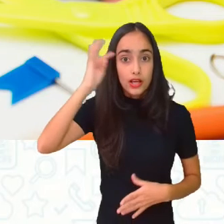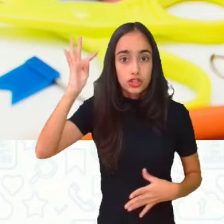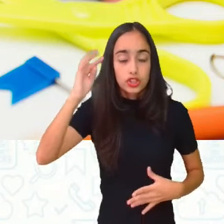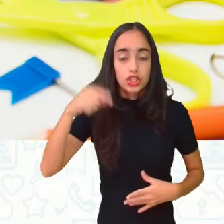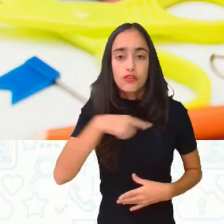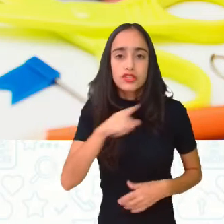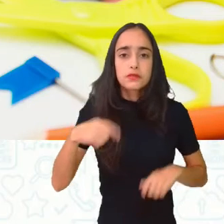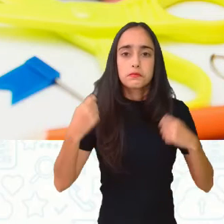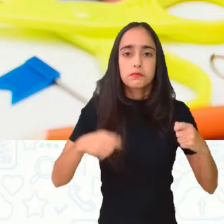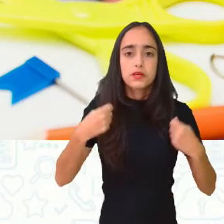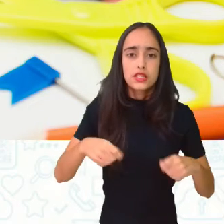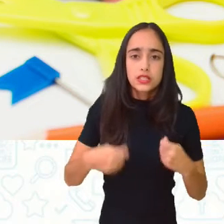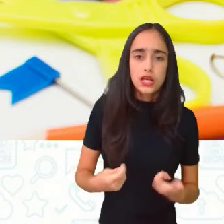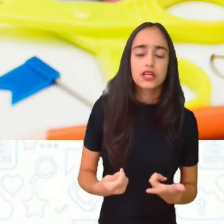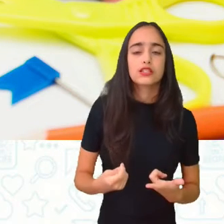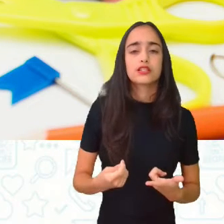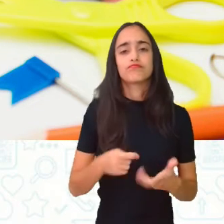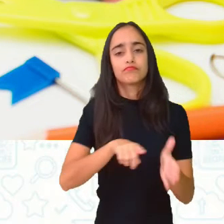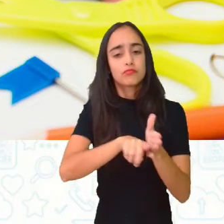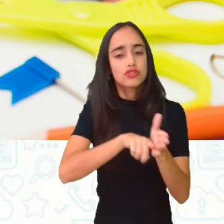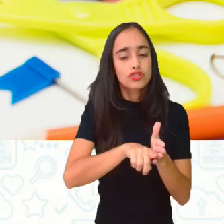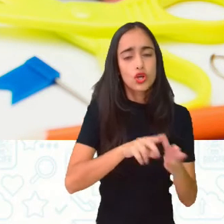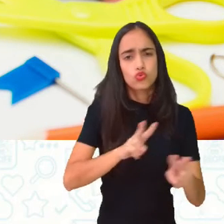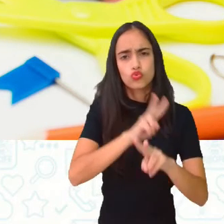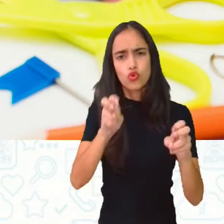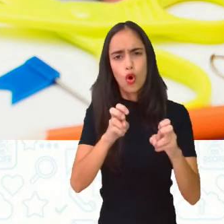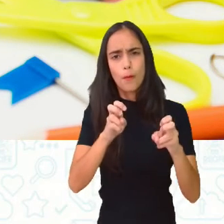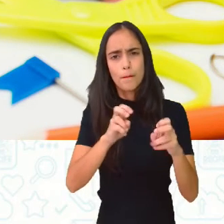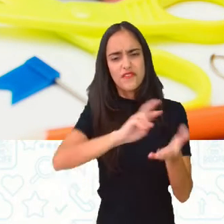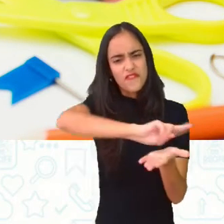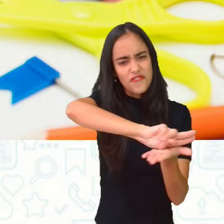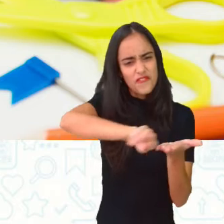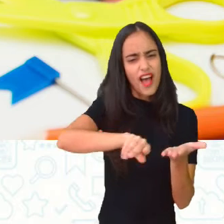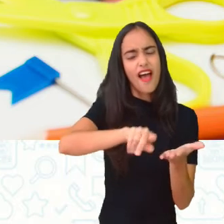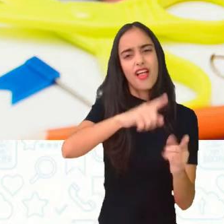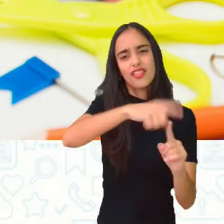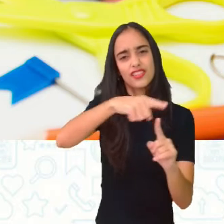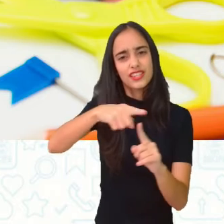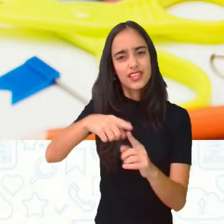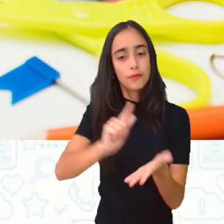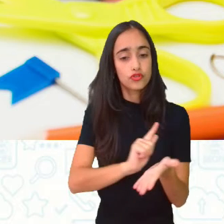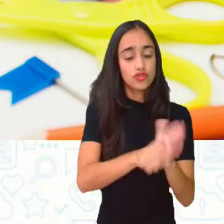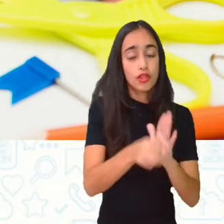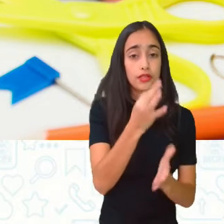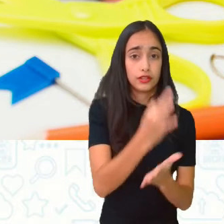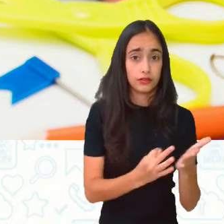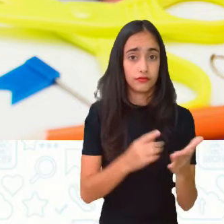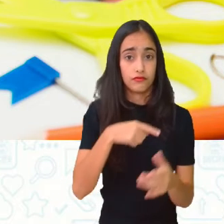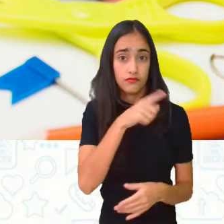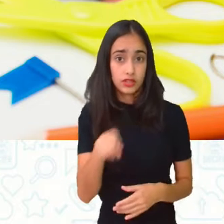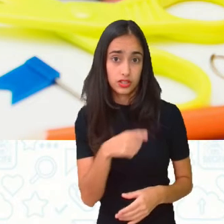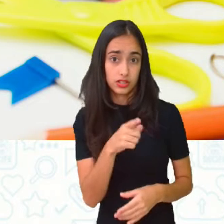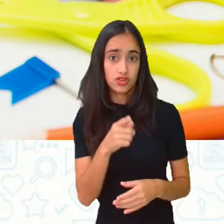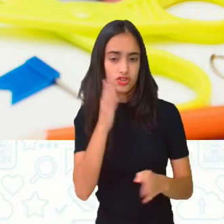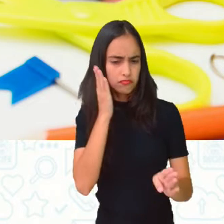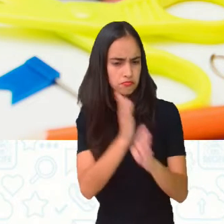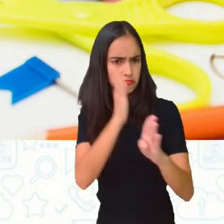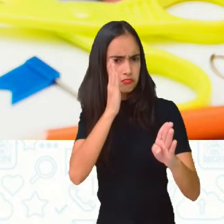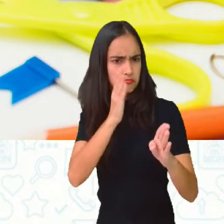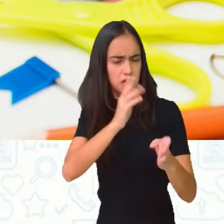diferentes tipos de gênero textual. Na pesquisa, você descobre que existem diversos gêneros